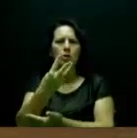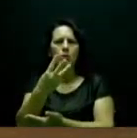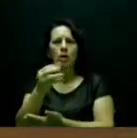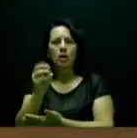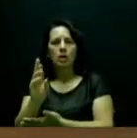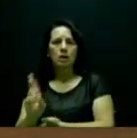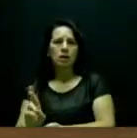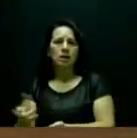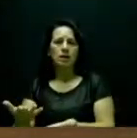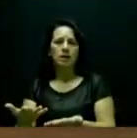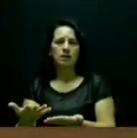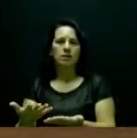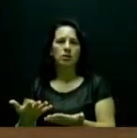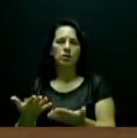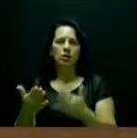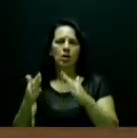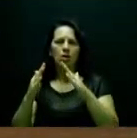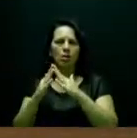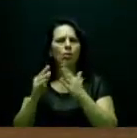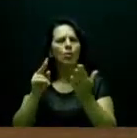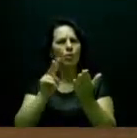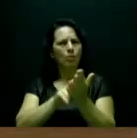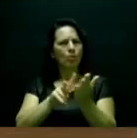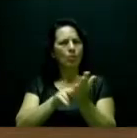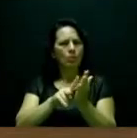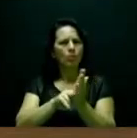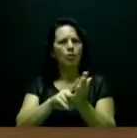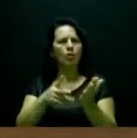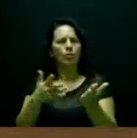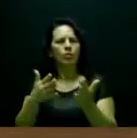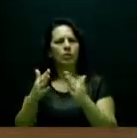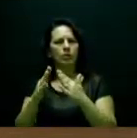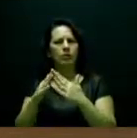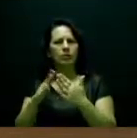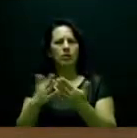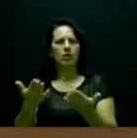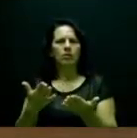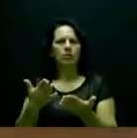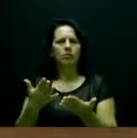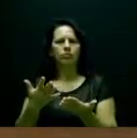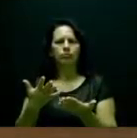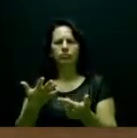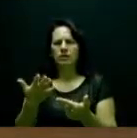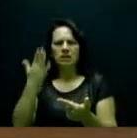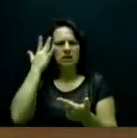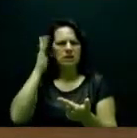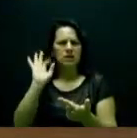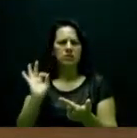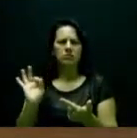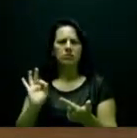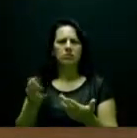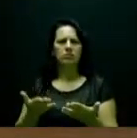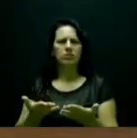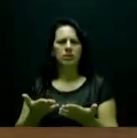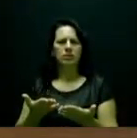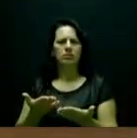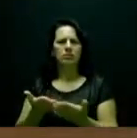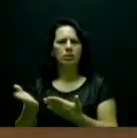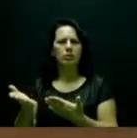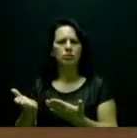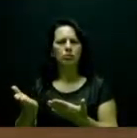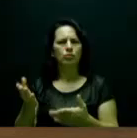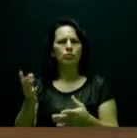moradia, infelizmente, ele não quer saber se a pessoa veio da enchente, se a pessoa passou por